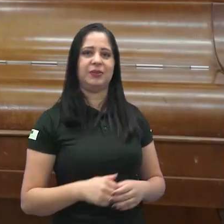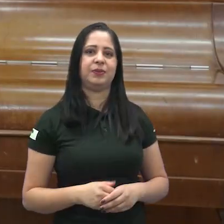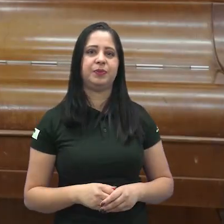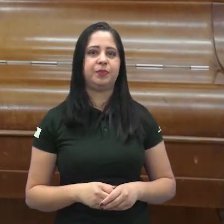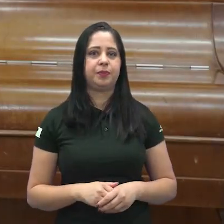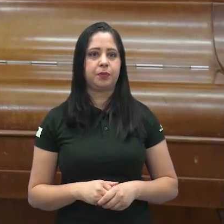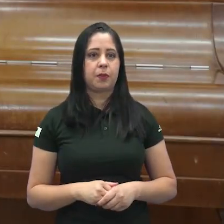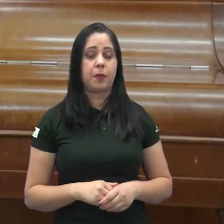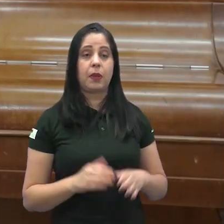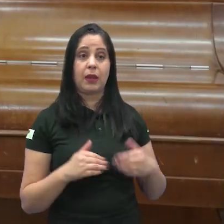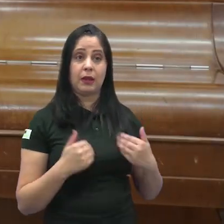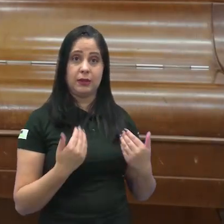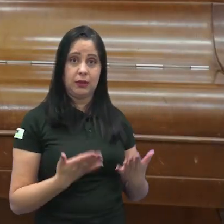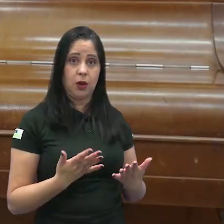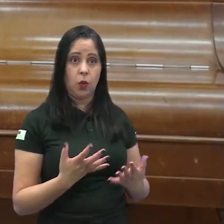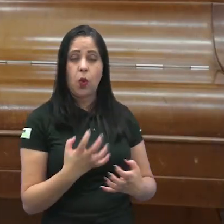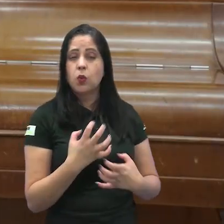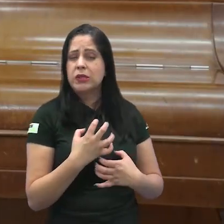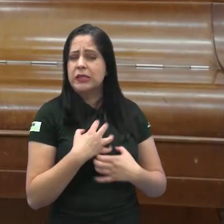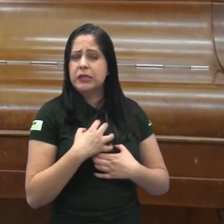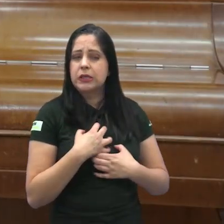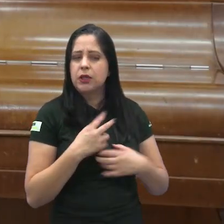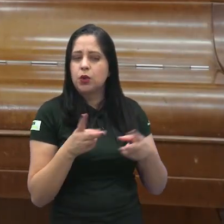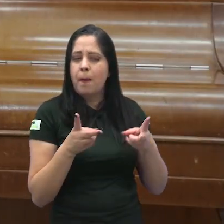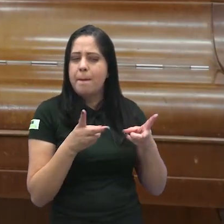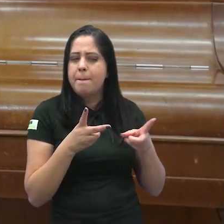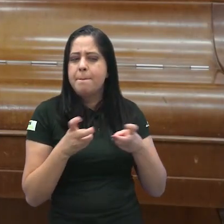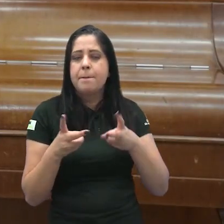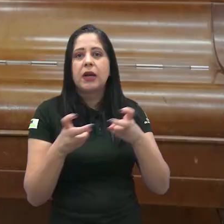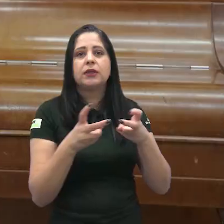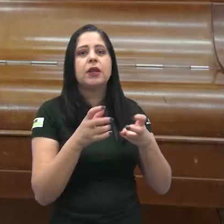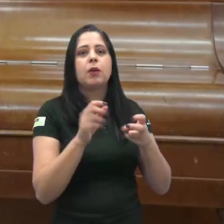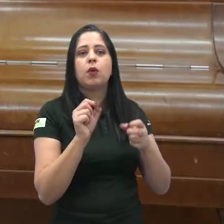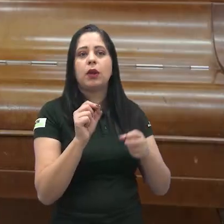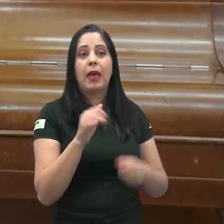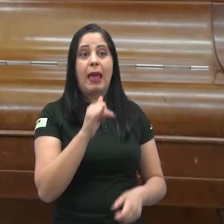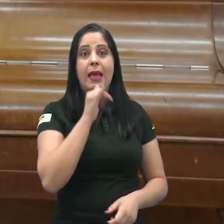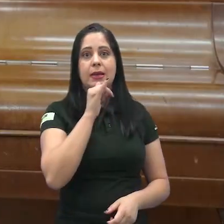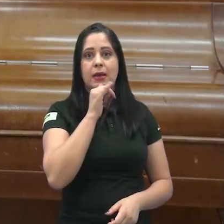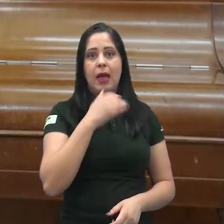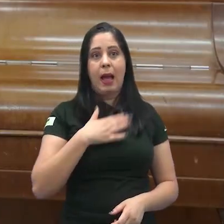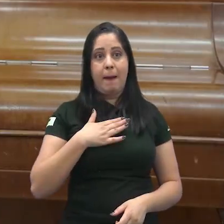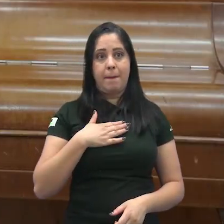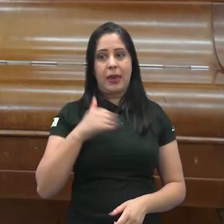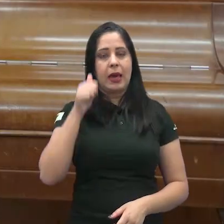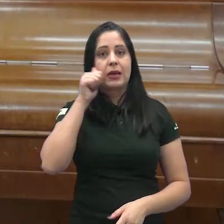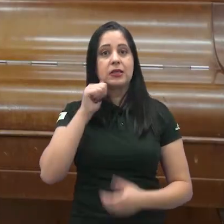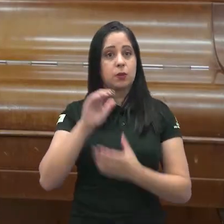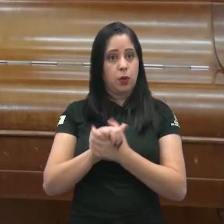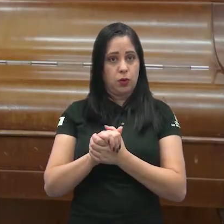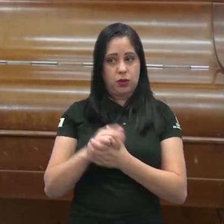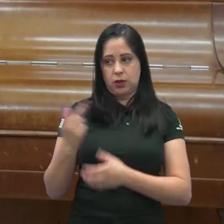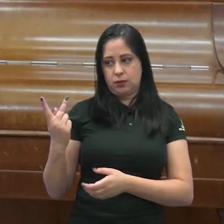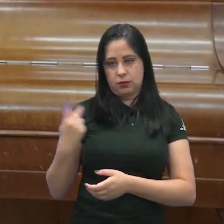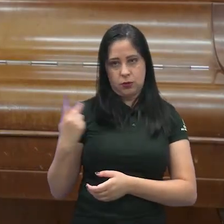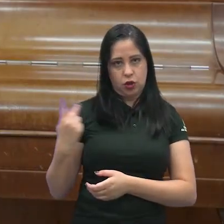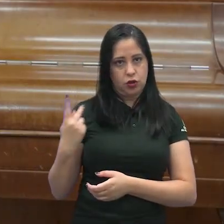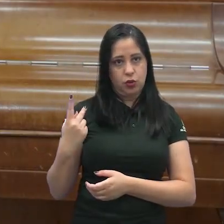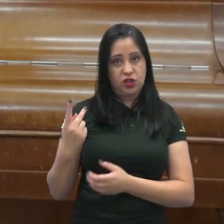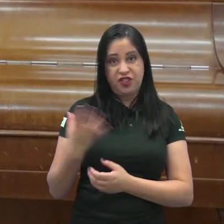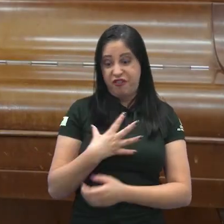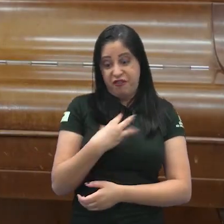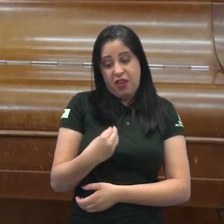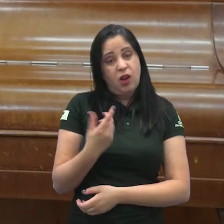gente entende e sente que, por exemplo, minha esposa e eu, nós não temos filhos. Quando eu fui eleito